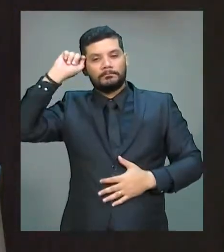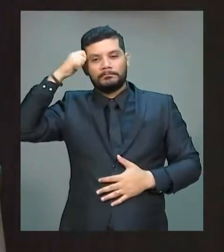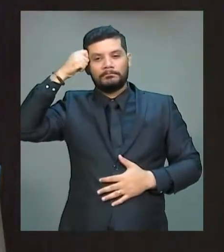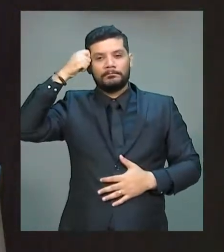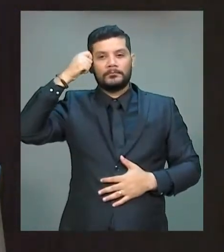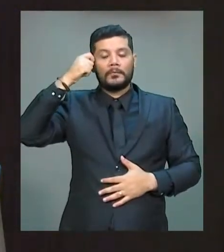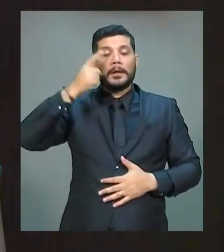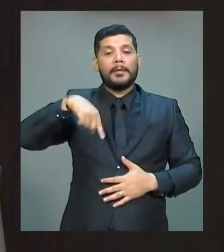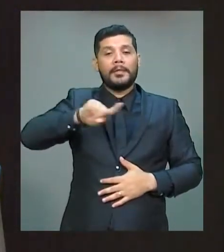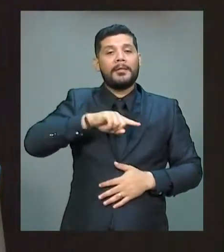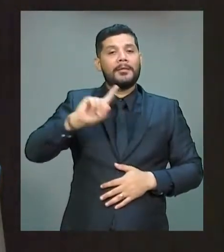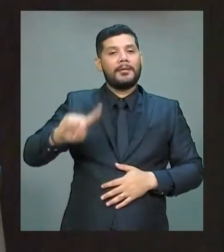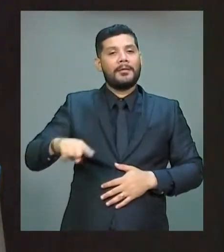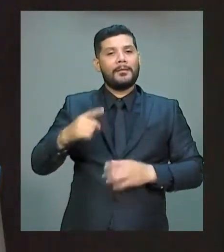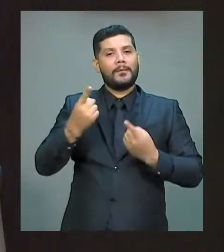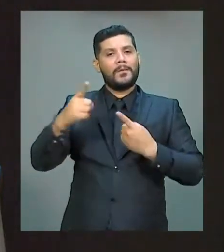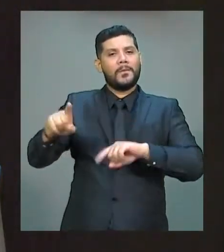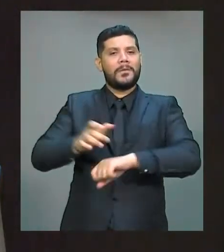antirracistas,